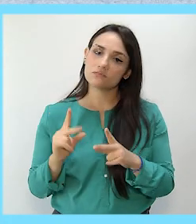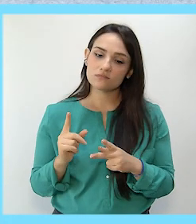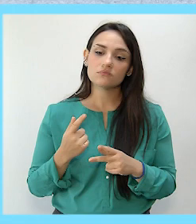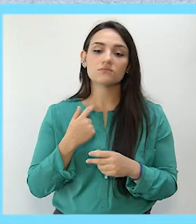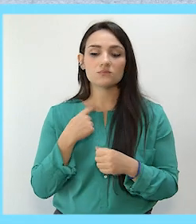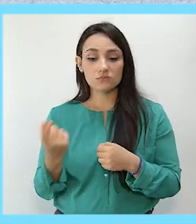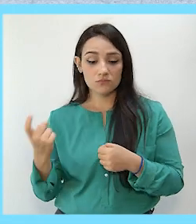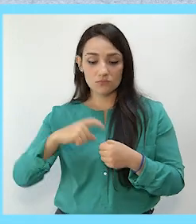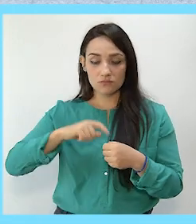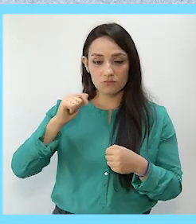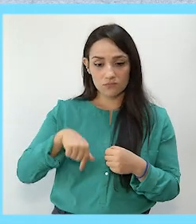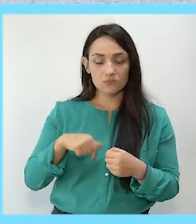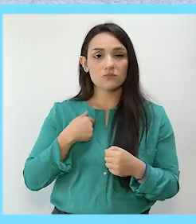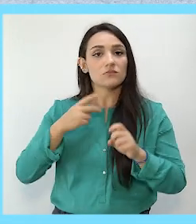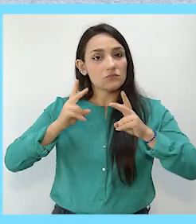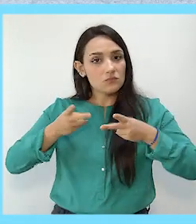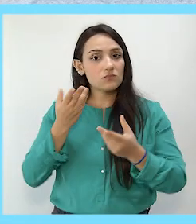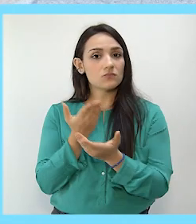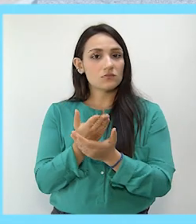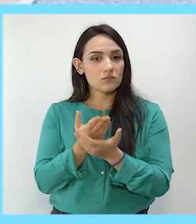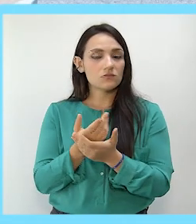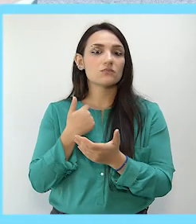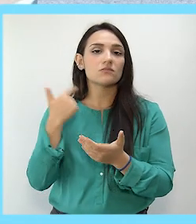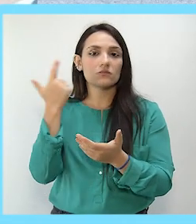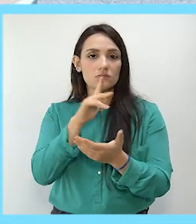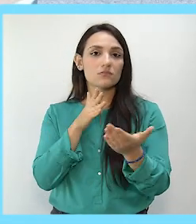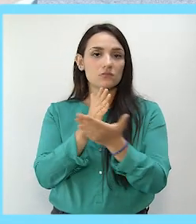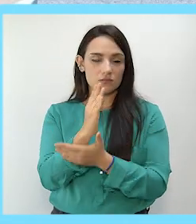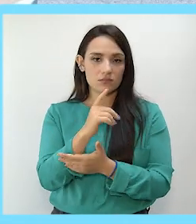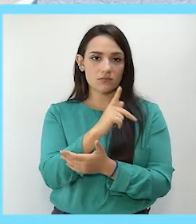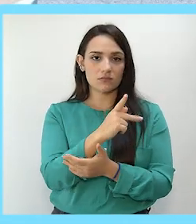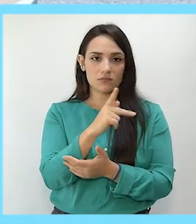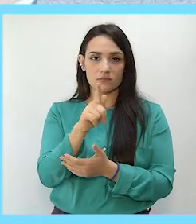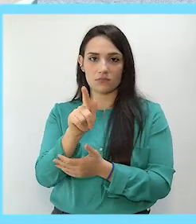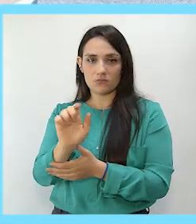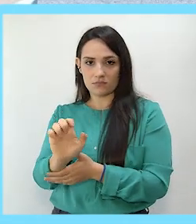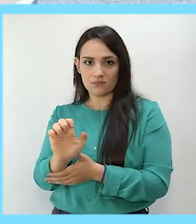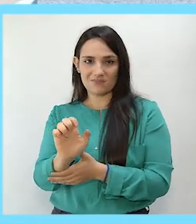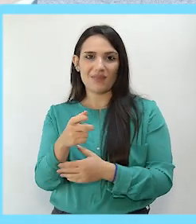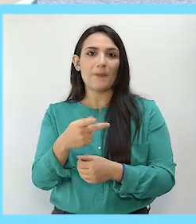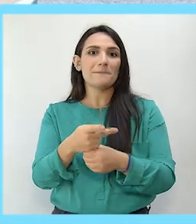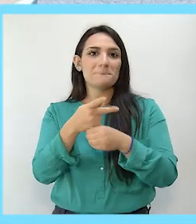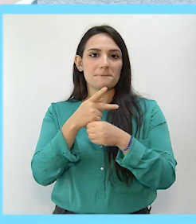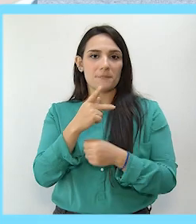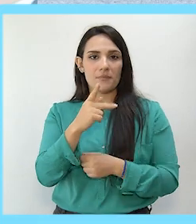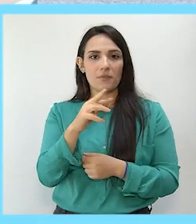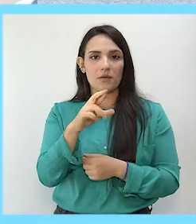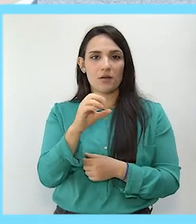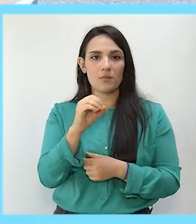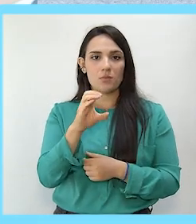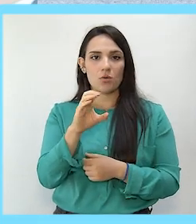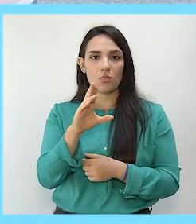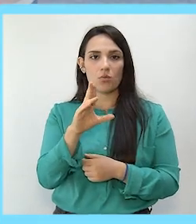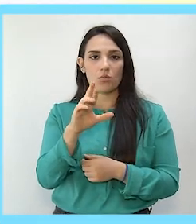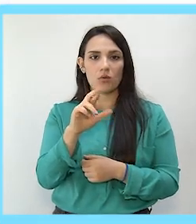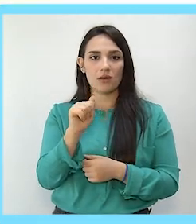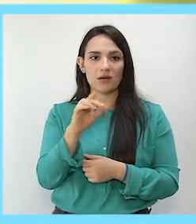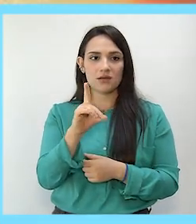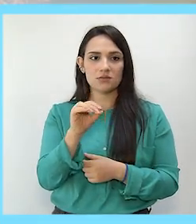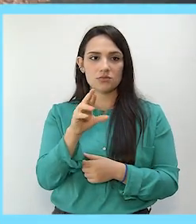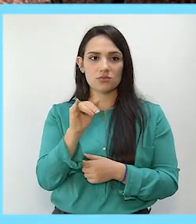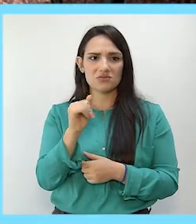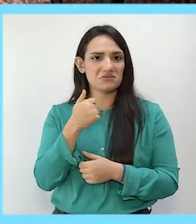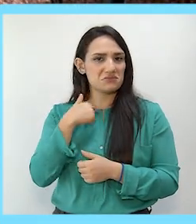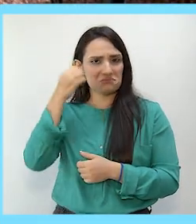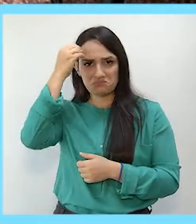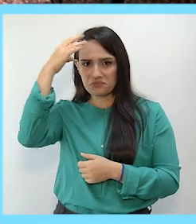voltei, continuei estudando e aí passei no concurso da Procuradoria-Geral do Estado, que era algo que eu nunca tinha